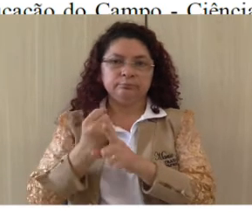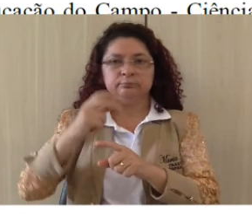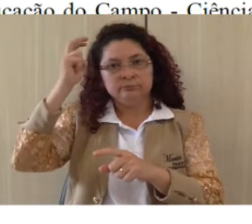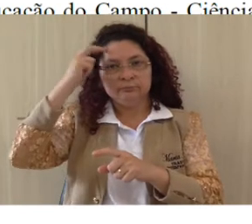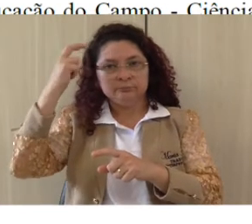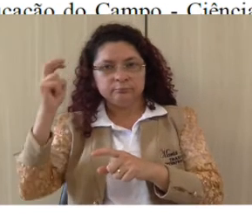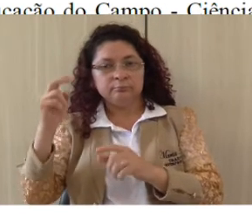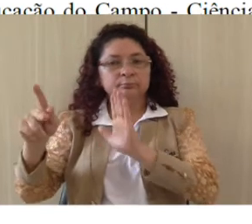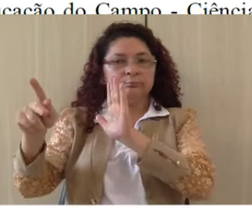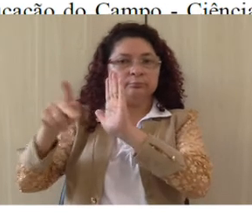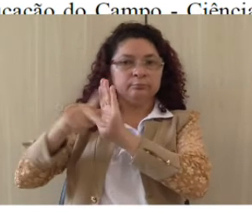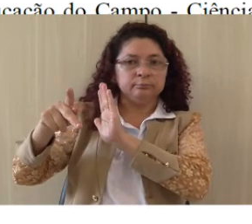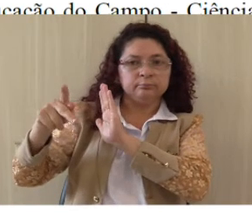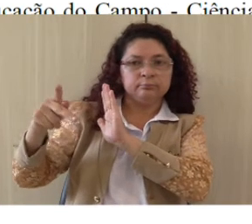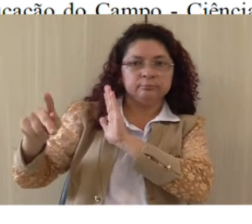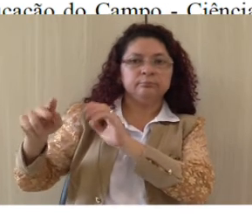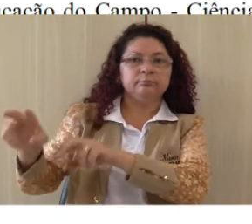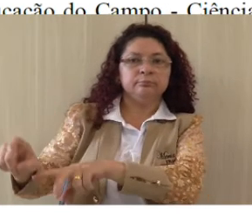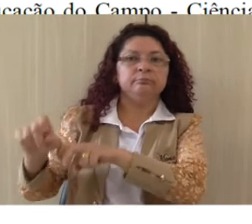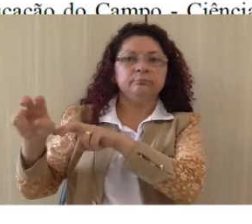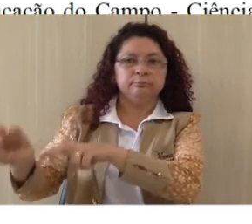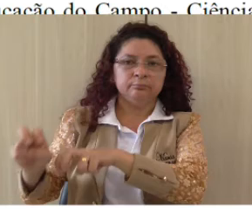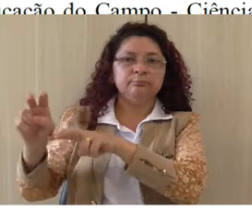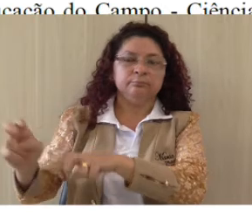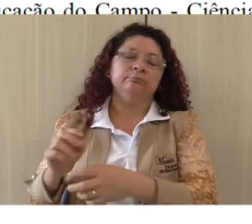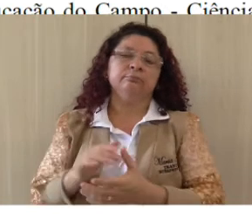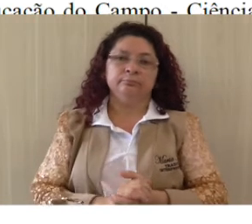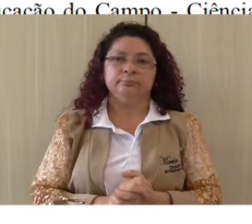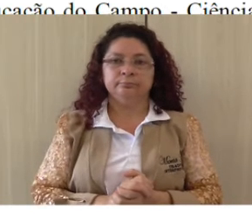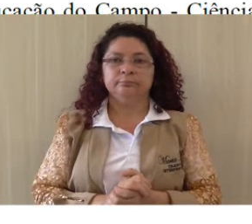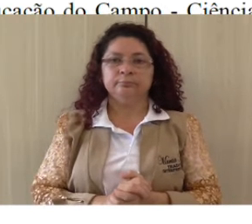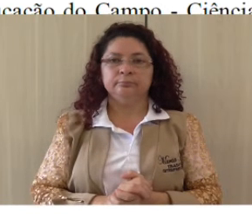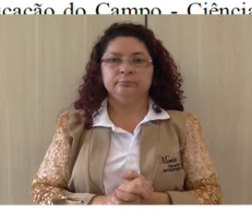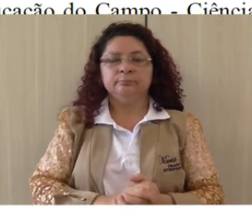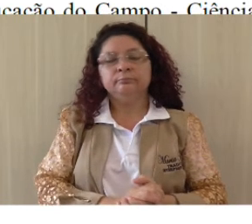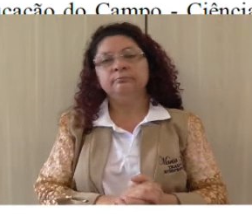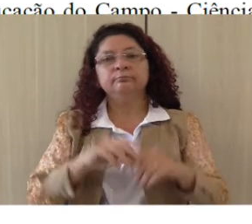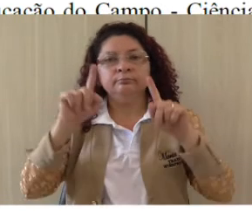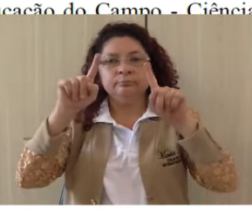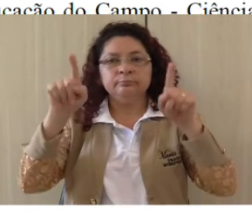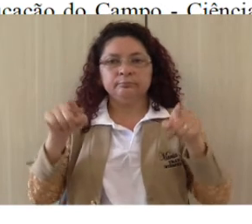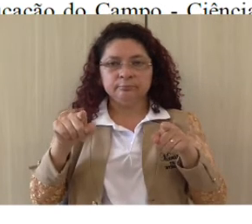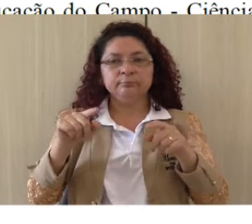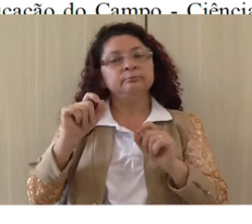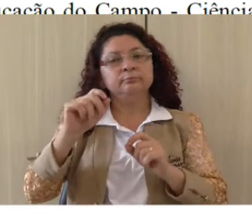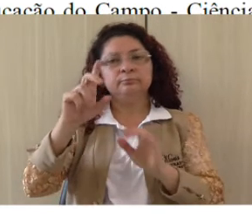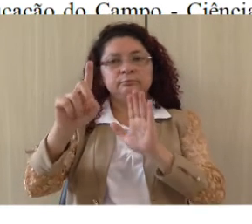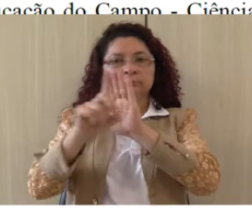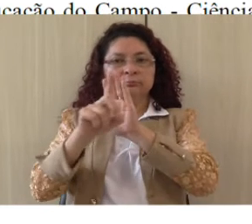cultural está majoritariamente vinculada ao trabalho do campo. Parêntese, Decreto